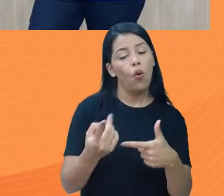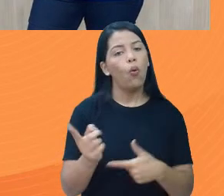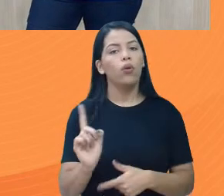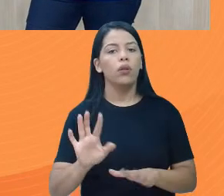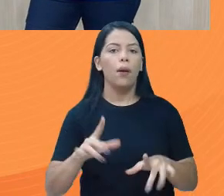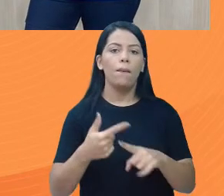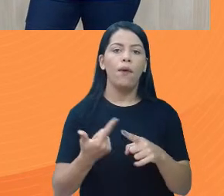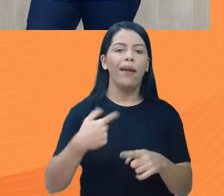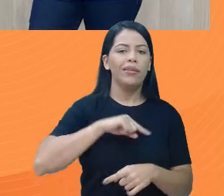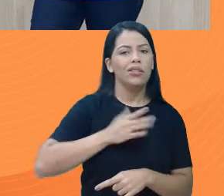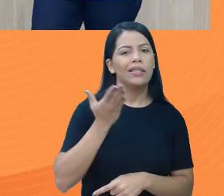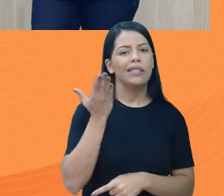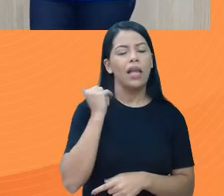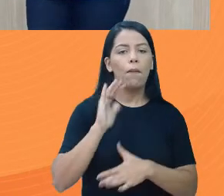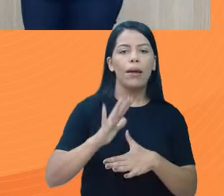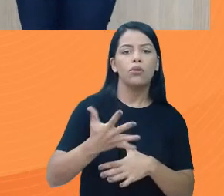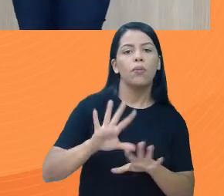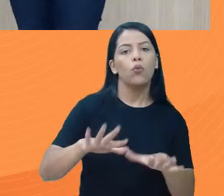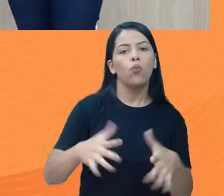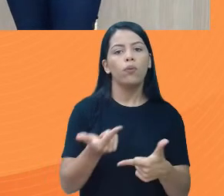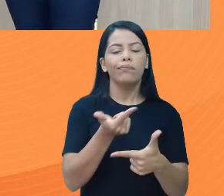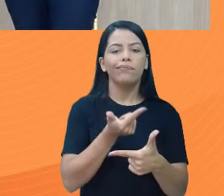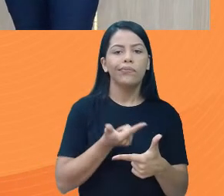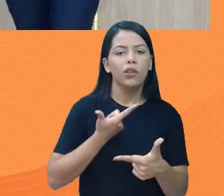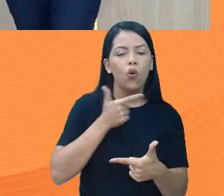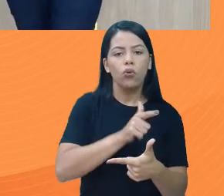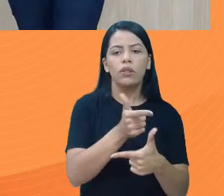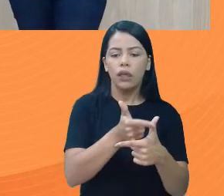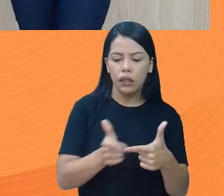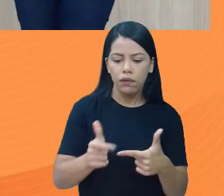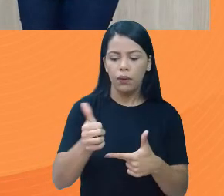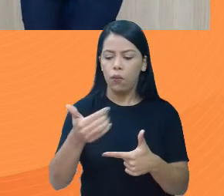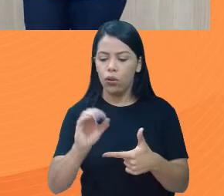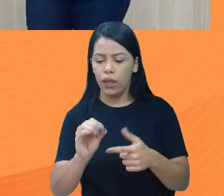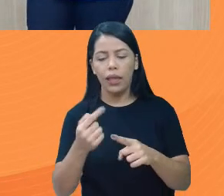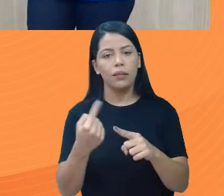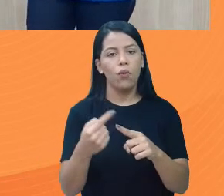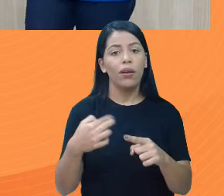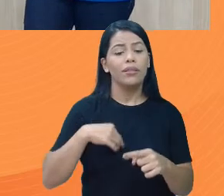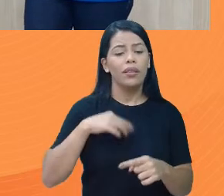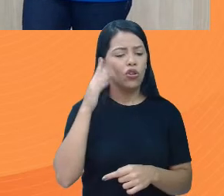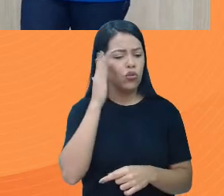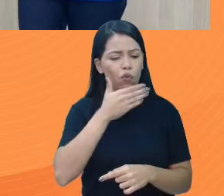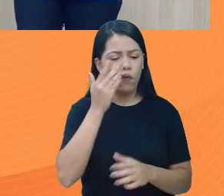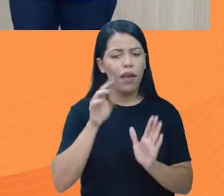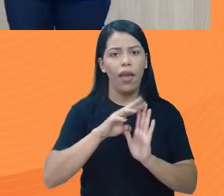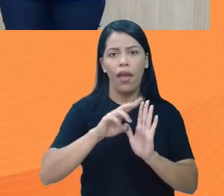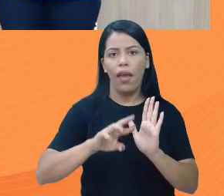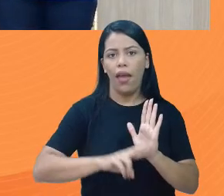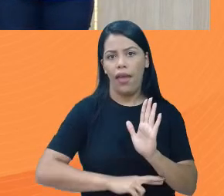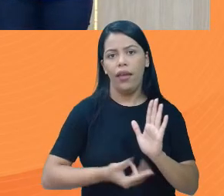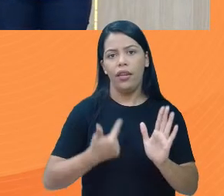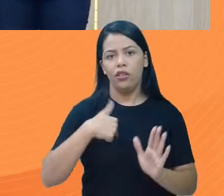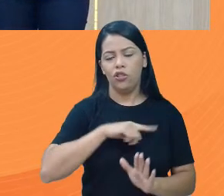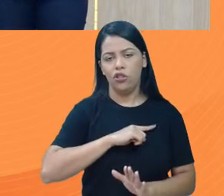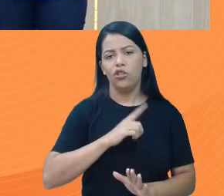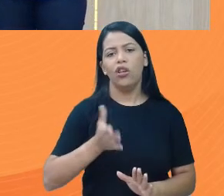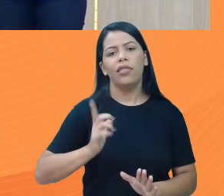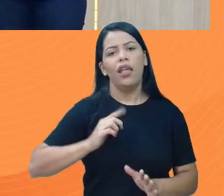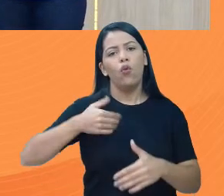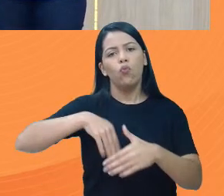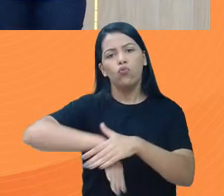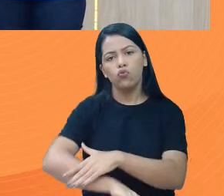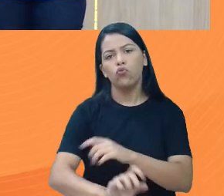para dividir para 10. Mesmo que a gente não veja a regra, a gente já se acostuma a multiplicar por 10 e colocar um zero